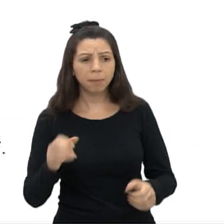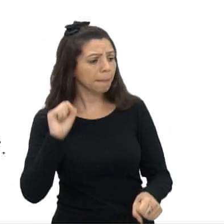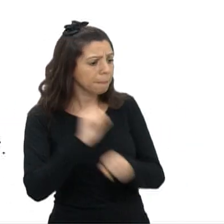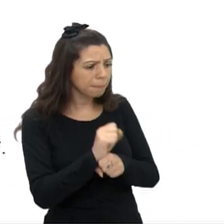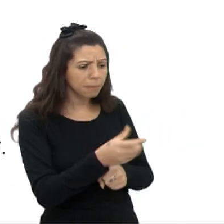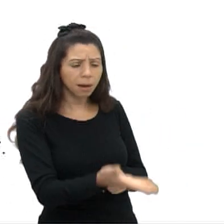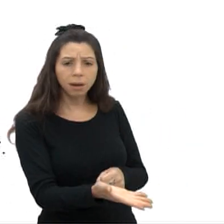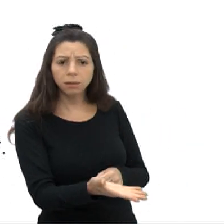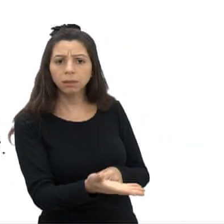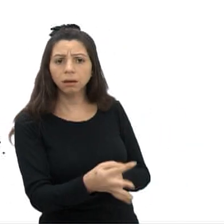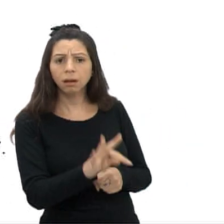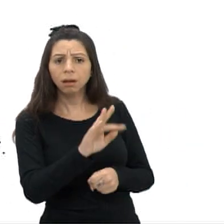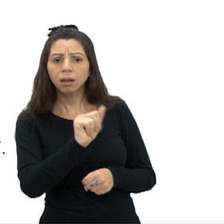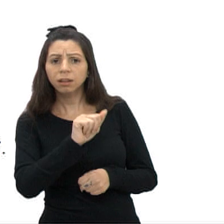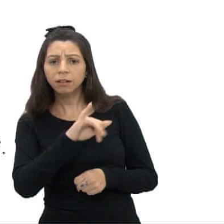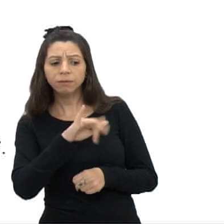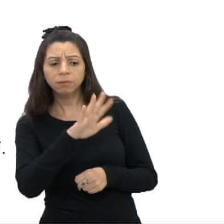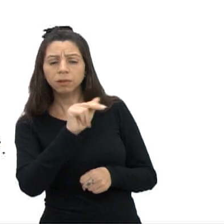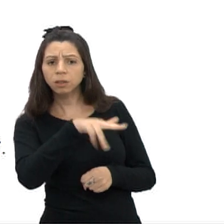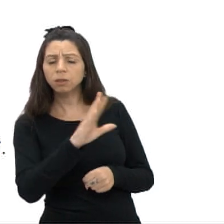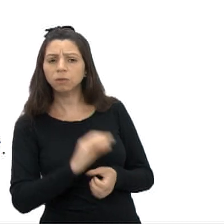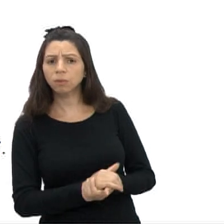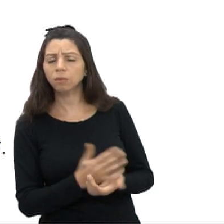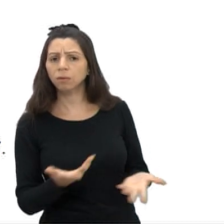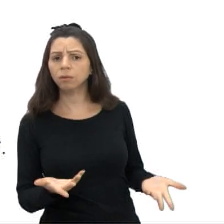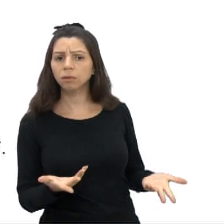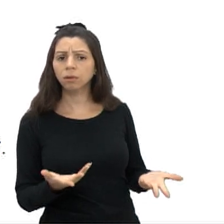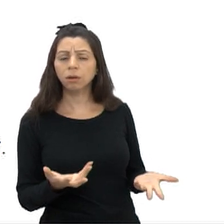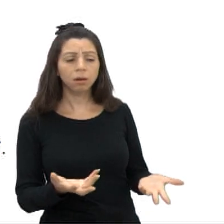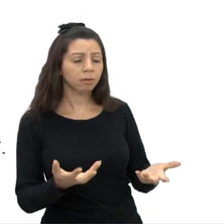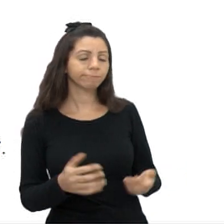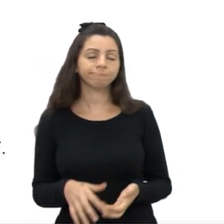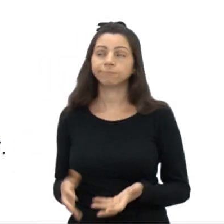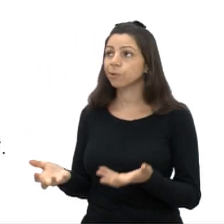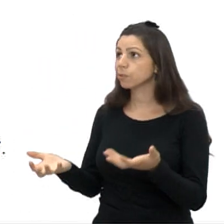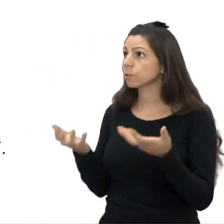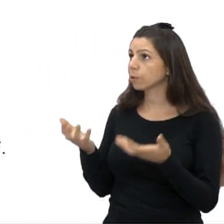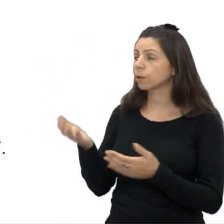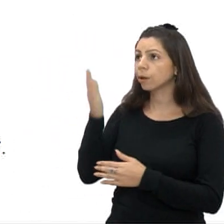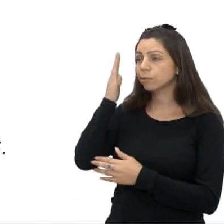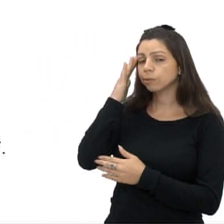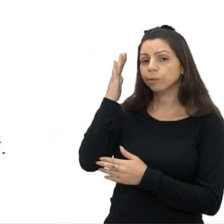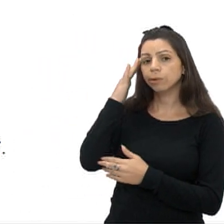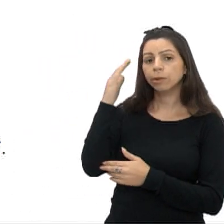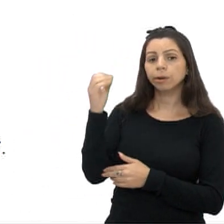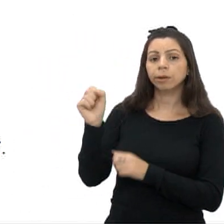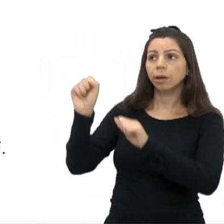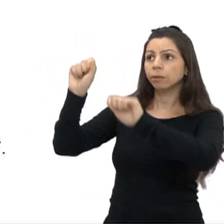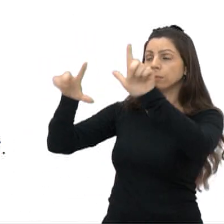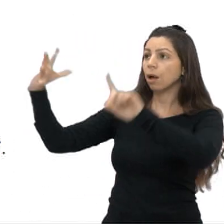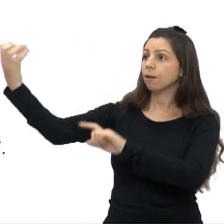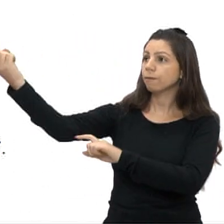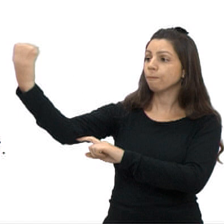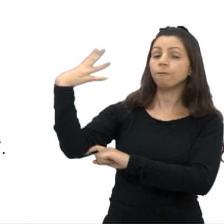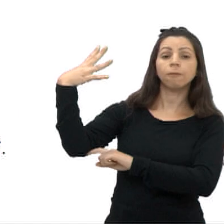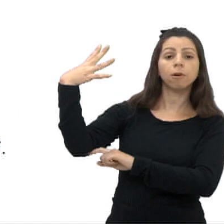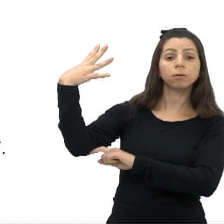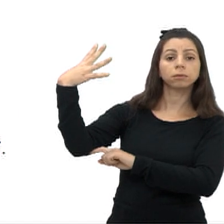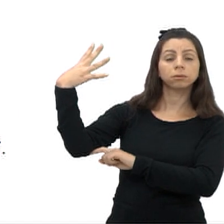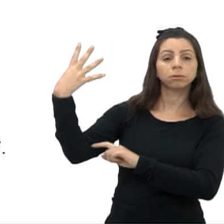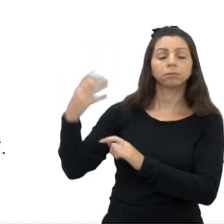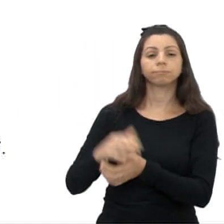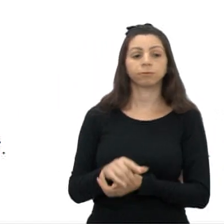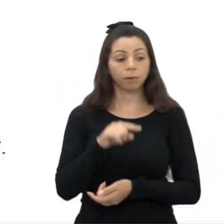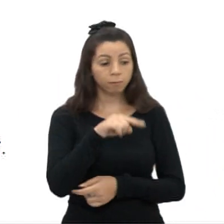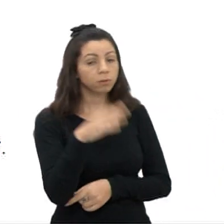isso, Tavinho, que mania! Só quero saber quando a imagem vai voltar. Você vai